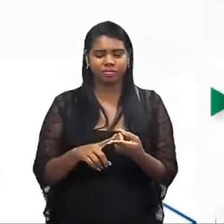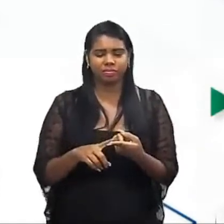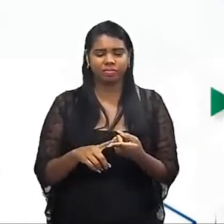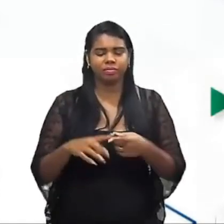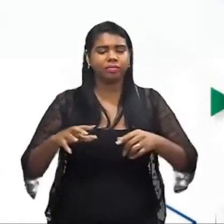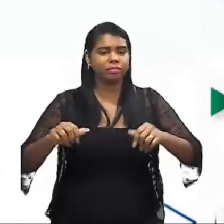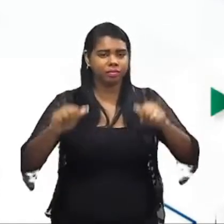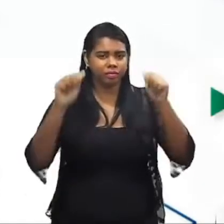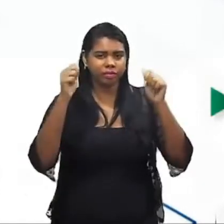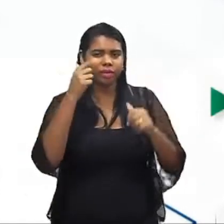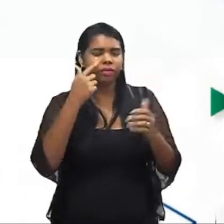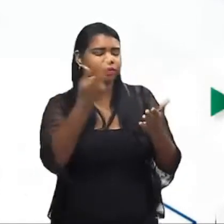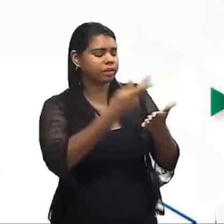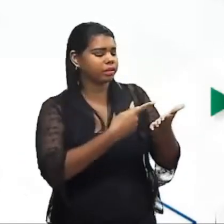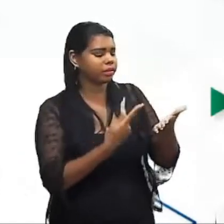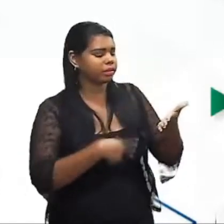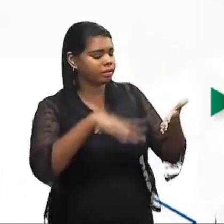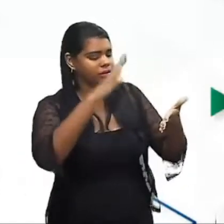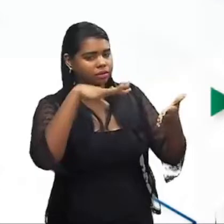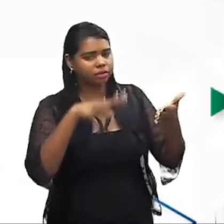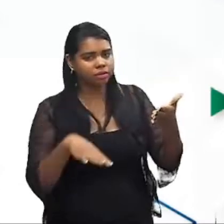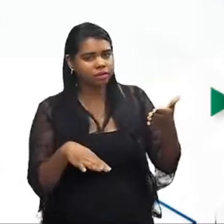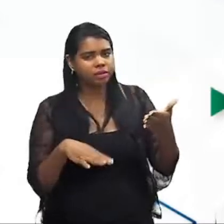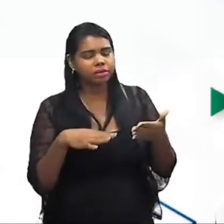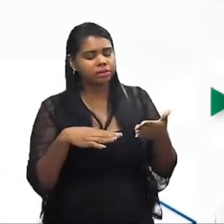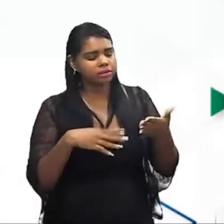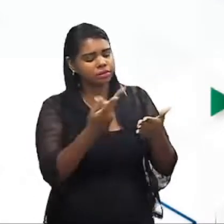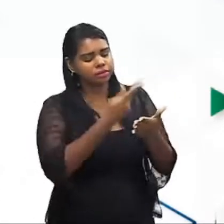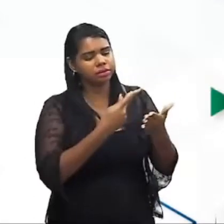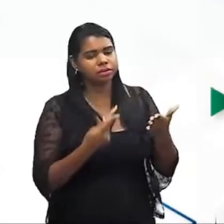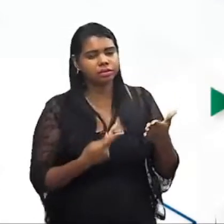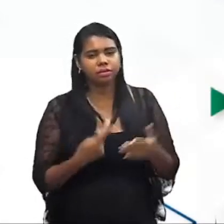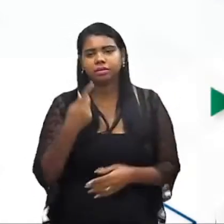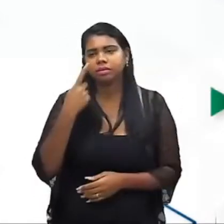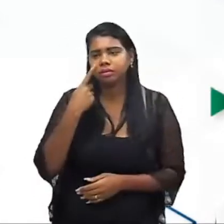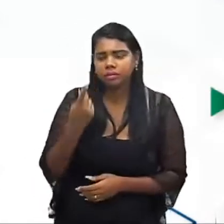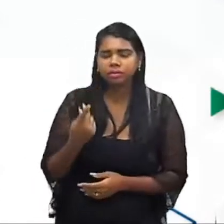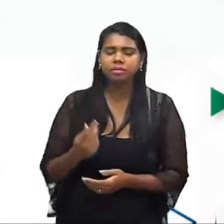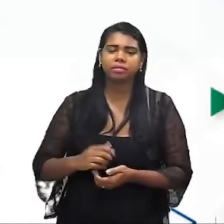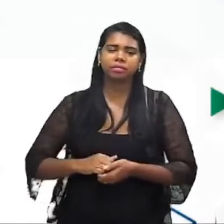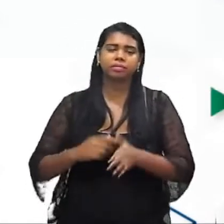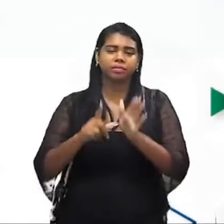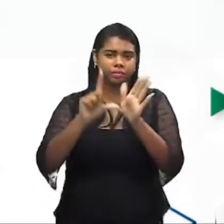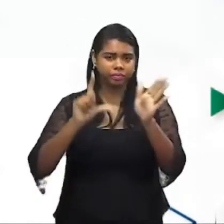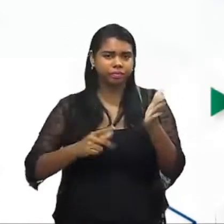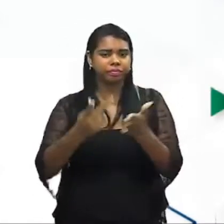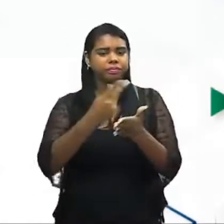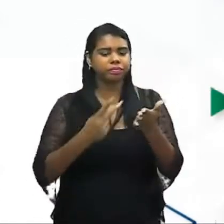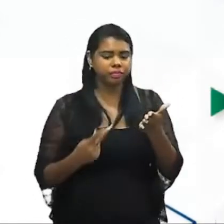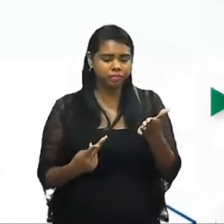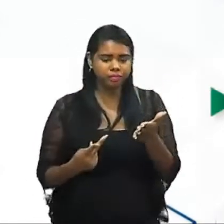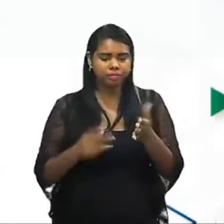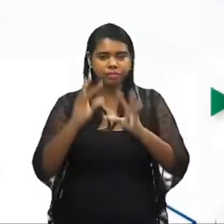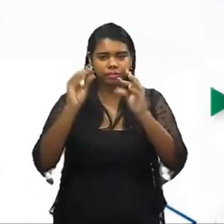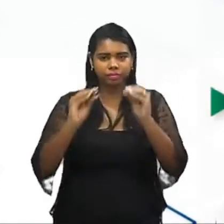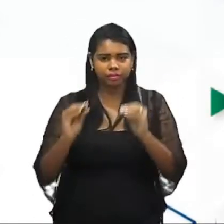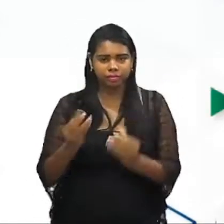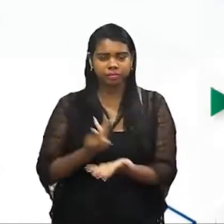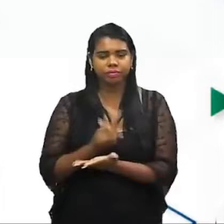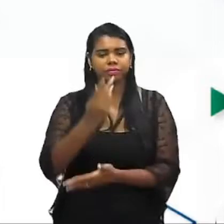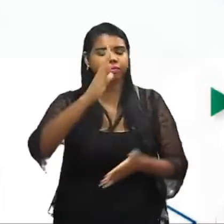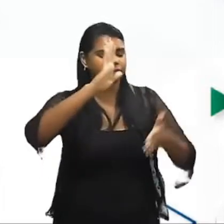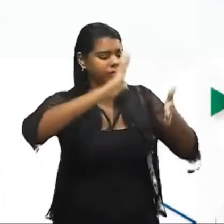óbvio, porque tem o desenho, né? Você realmente, alguns artistas desenham antes para poder executar a